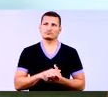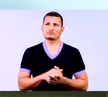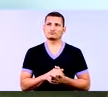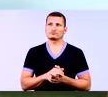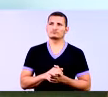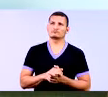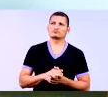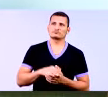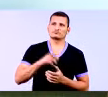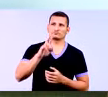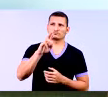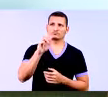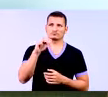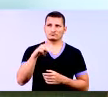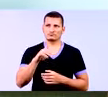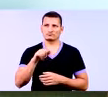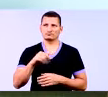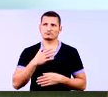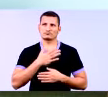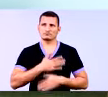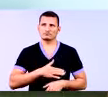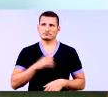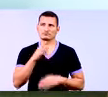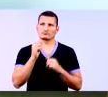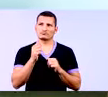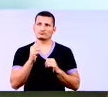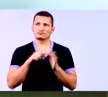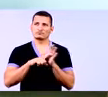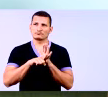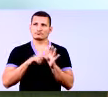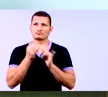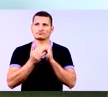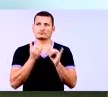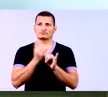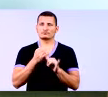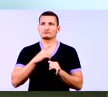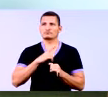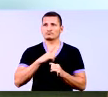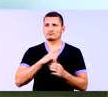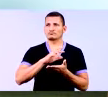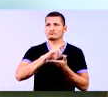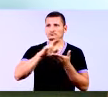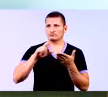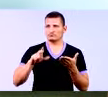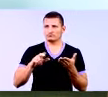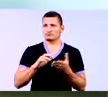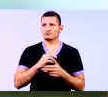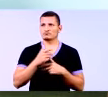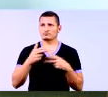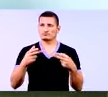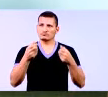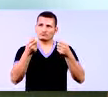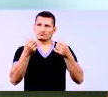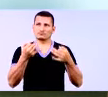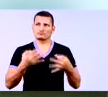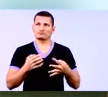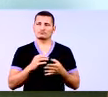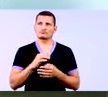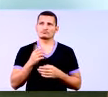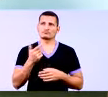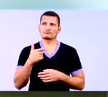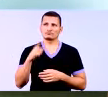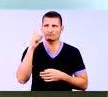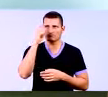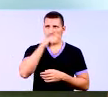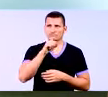essas coisas são muito tranquilas. Se você pegar material na internet, aí vai achar bastante coisa falando sobre isso, mas não tem dificuldade, tá? Isso é